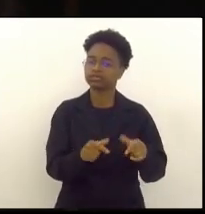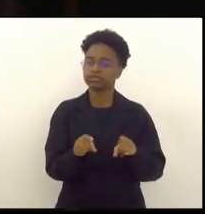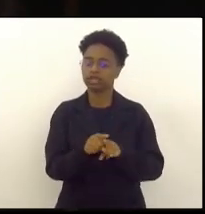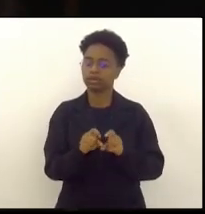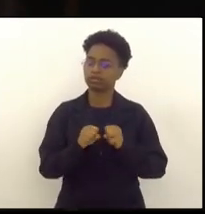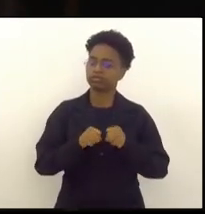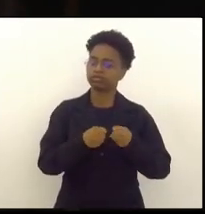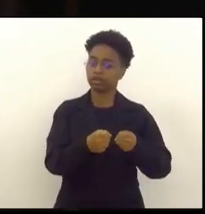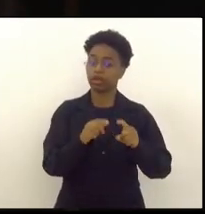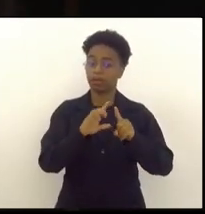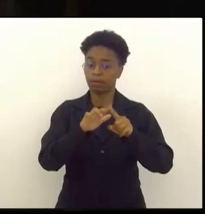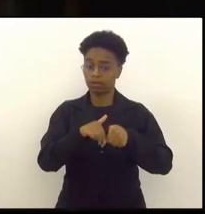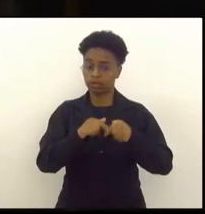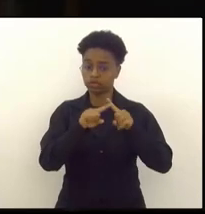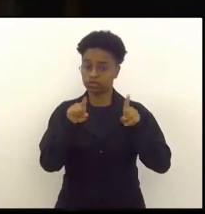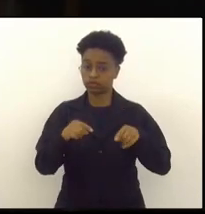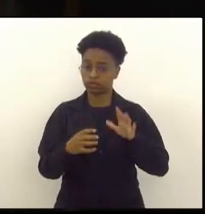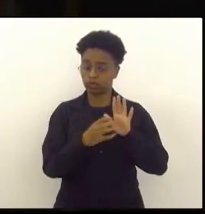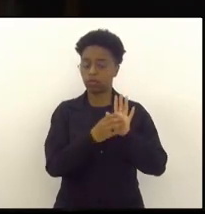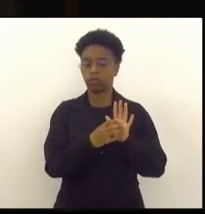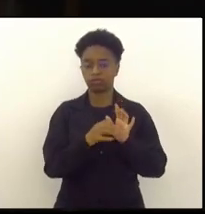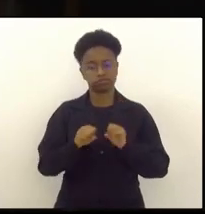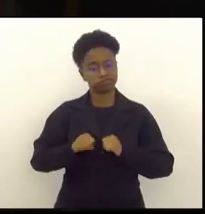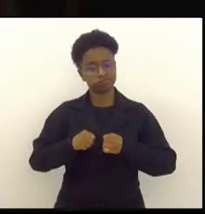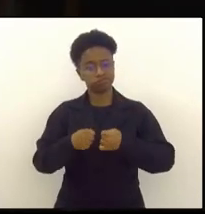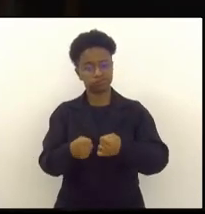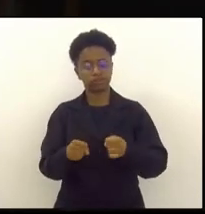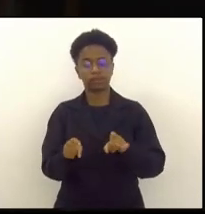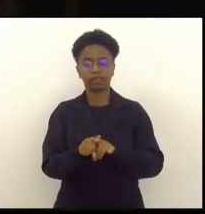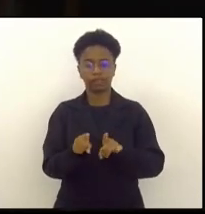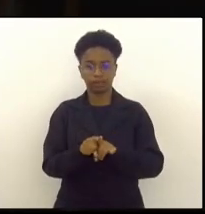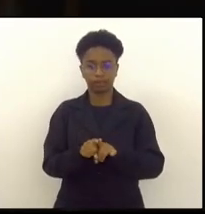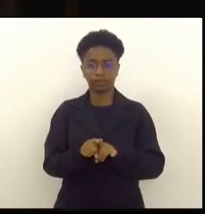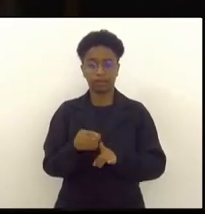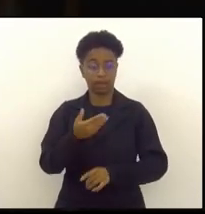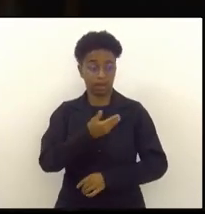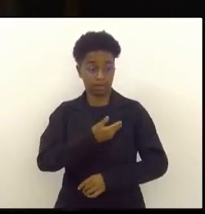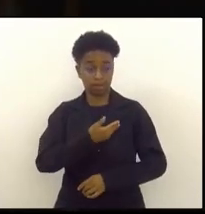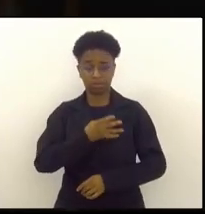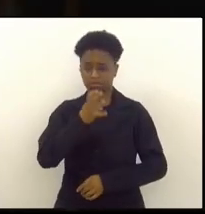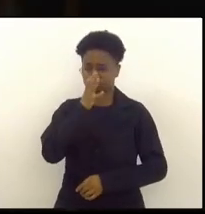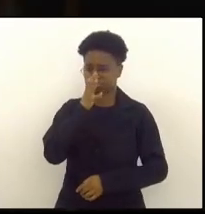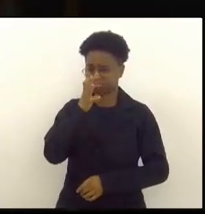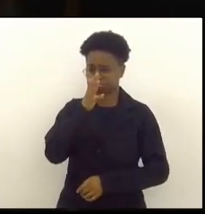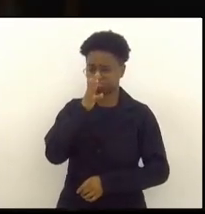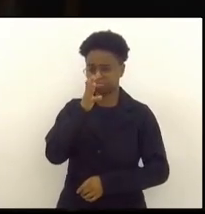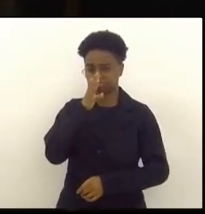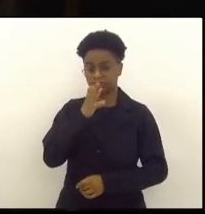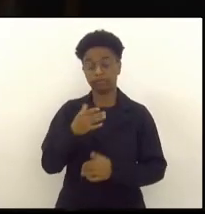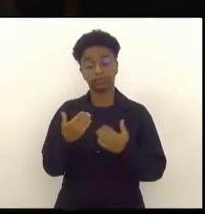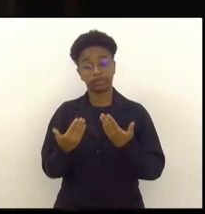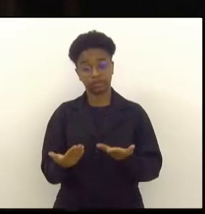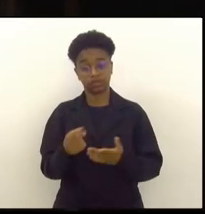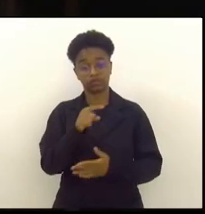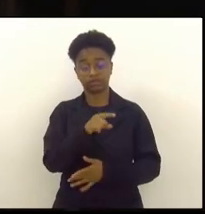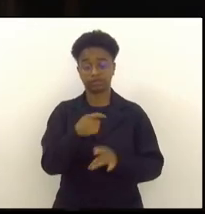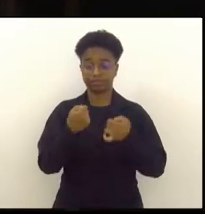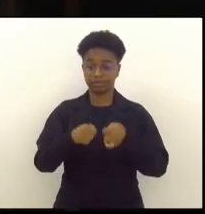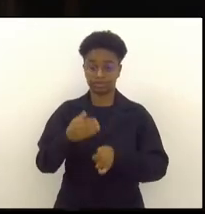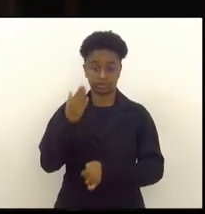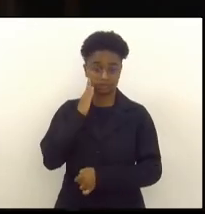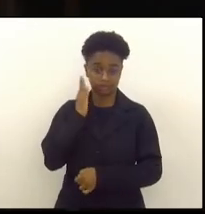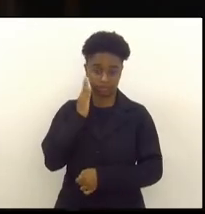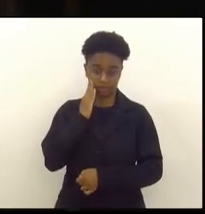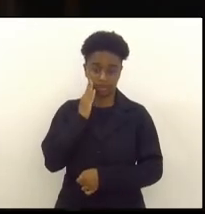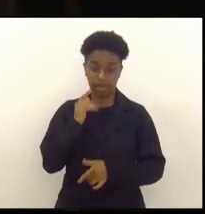Por isso é uma servidora pública dedicadíssima e que os colegas admiram muito. Então, Sirlene, saiba você